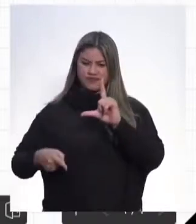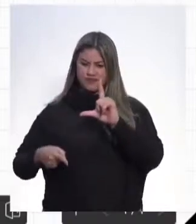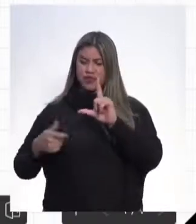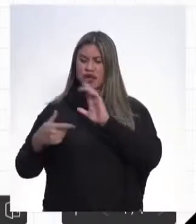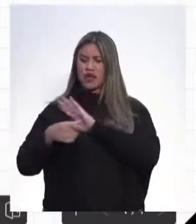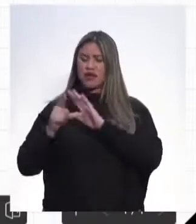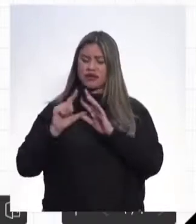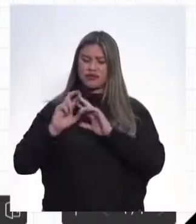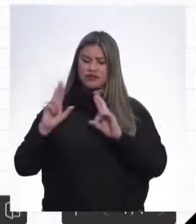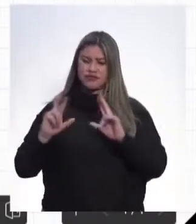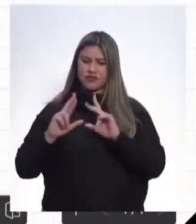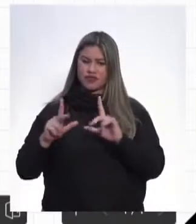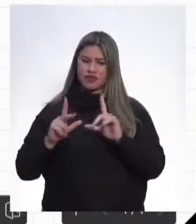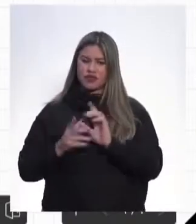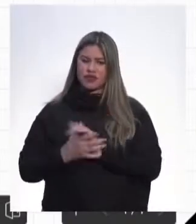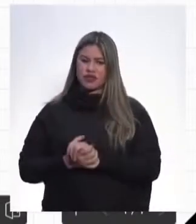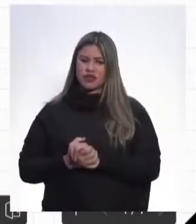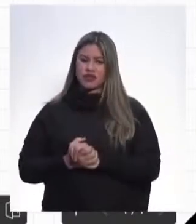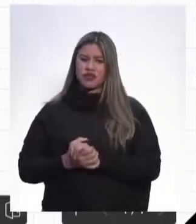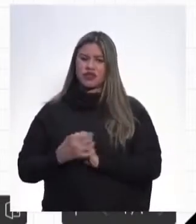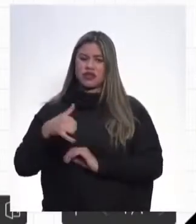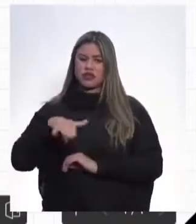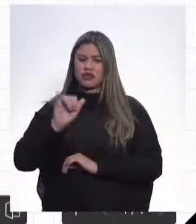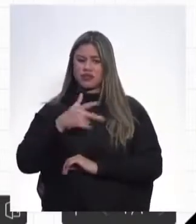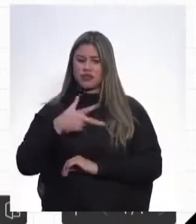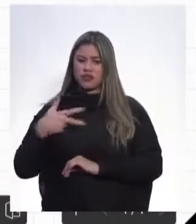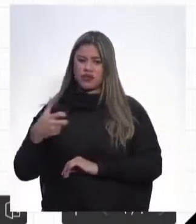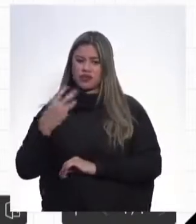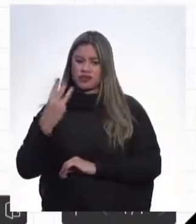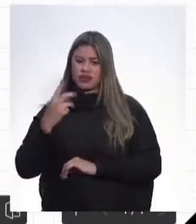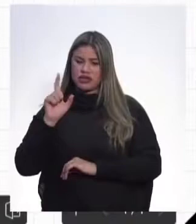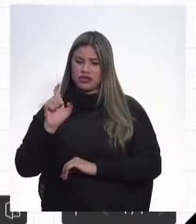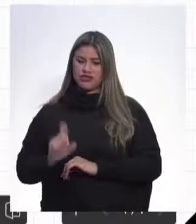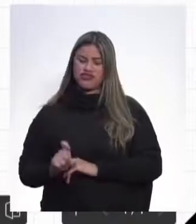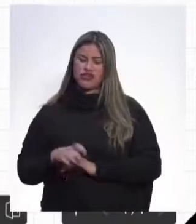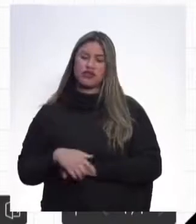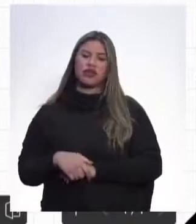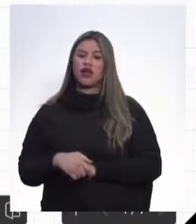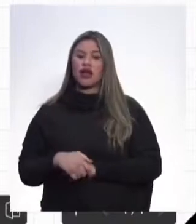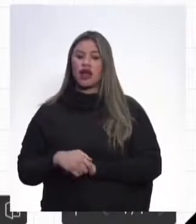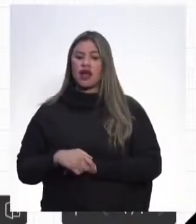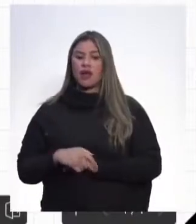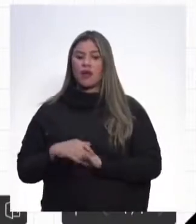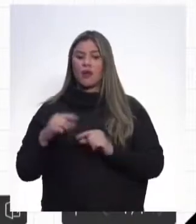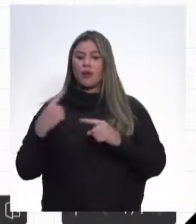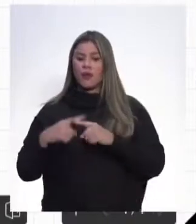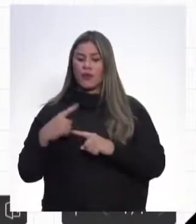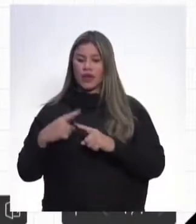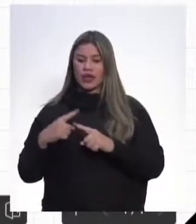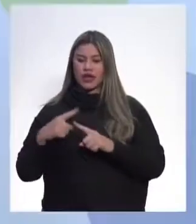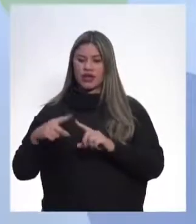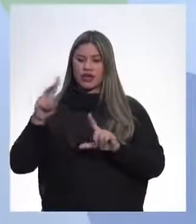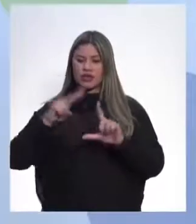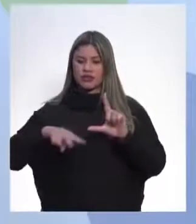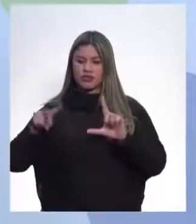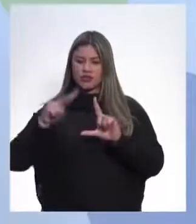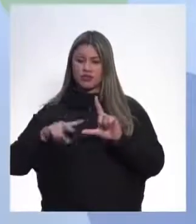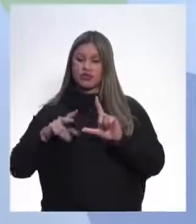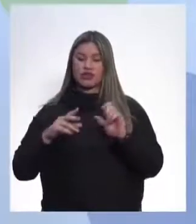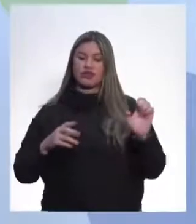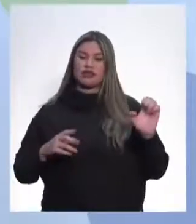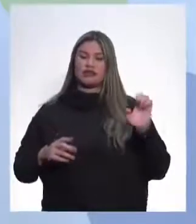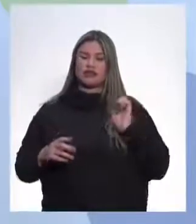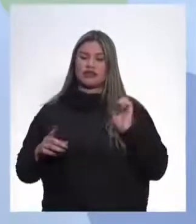fez do y igual a 3x? Sim, nessa leitura aí, que nós podemos ver que da esquerda para